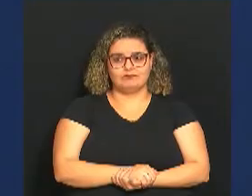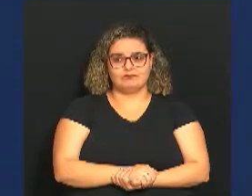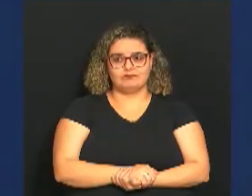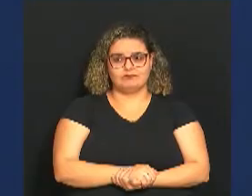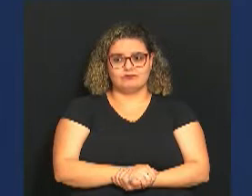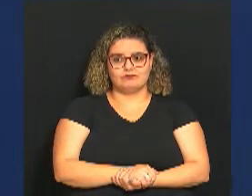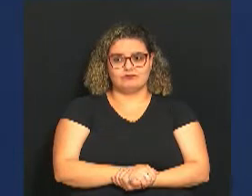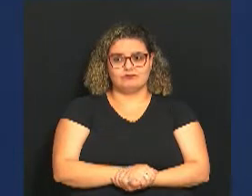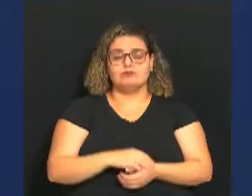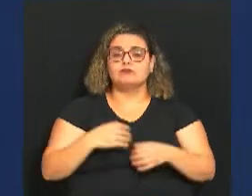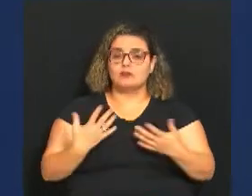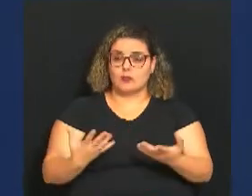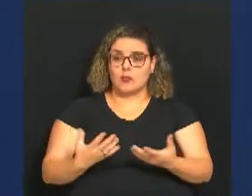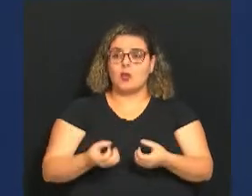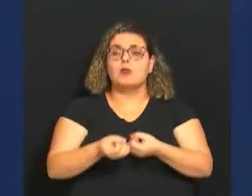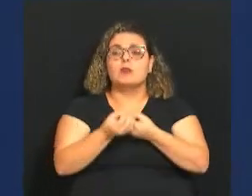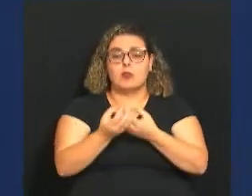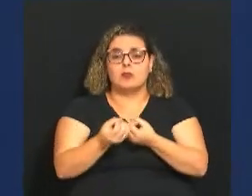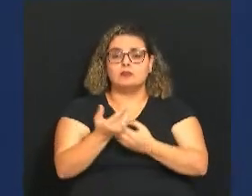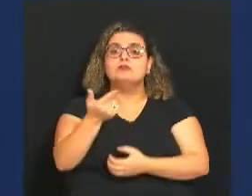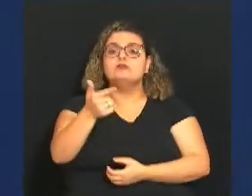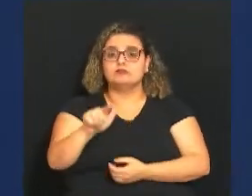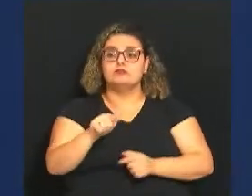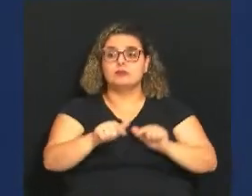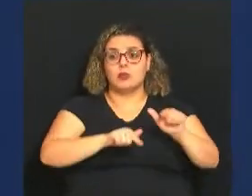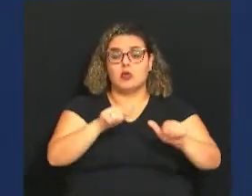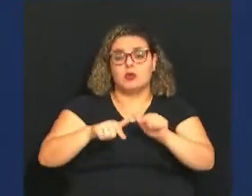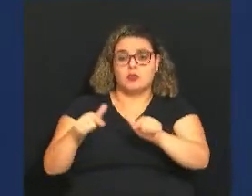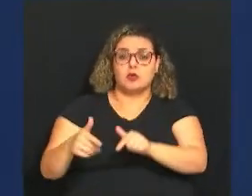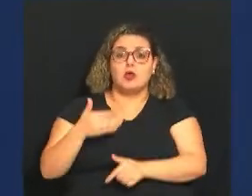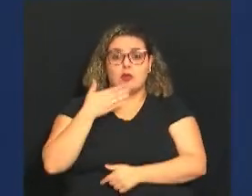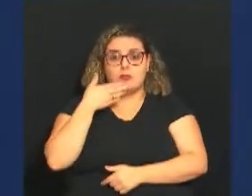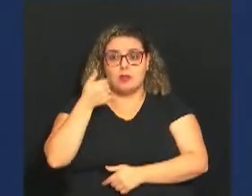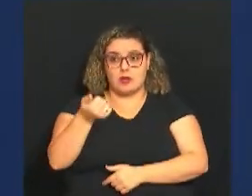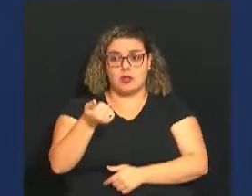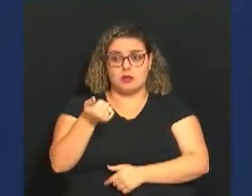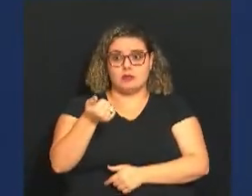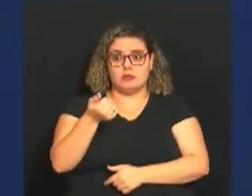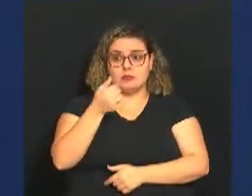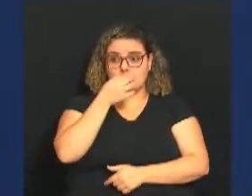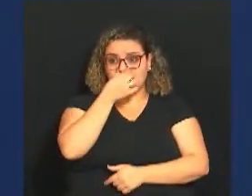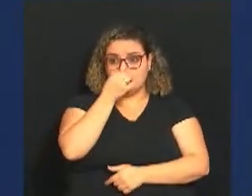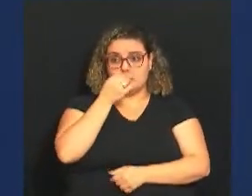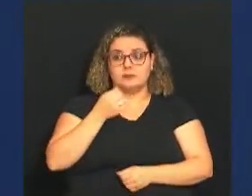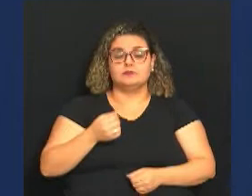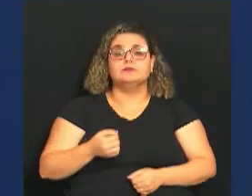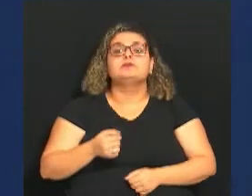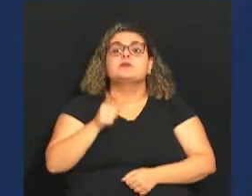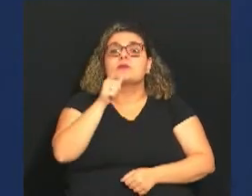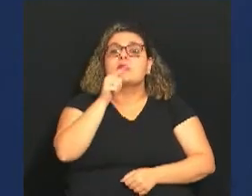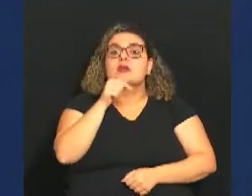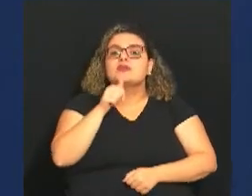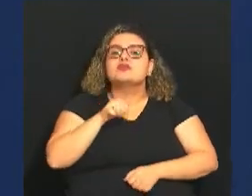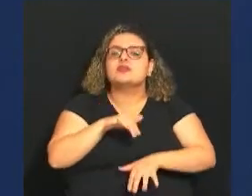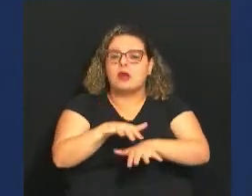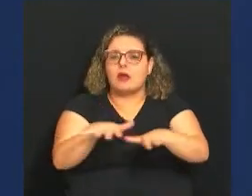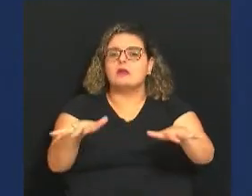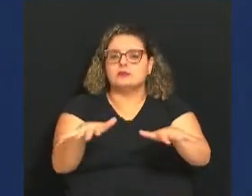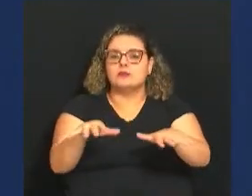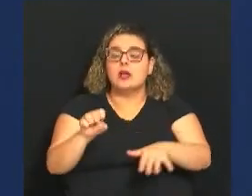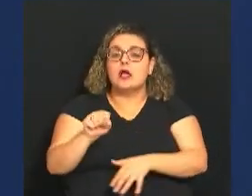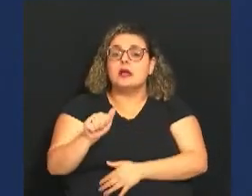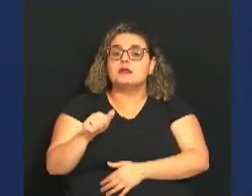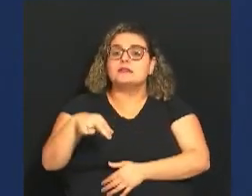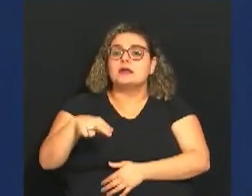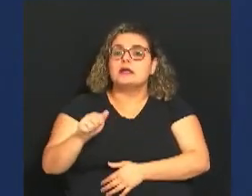Uma última informação em continuidade aos trabalhos de melhoria na oferta e distribuição de água aqui na cidade, a Sanasa